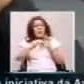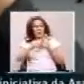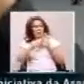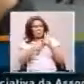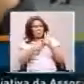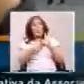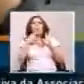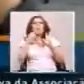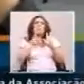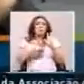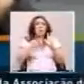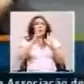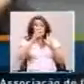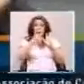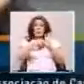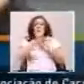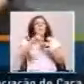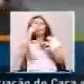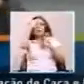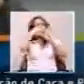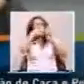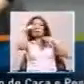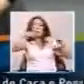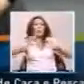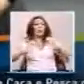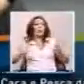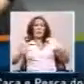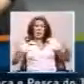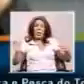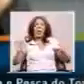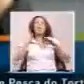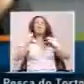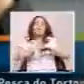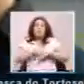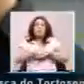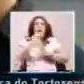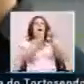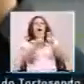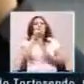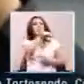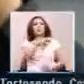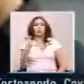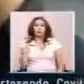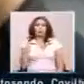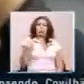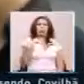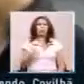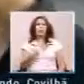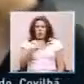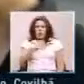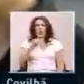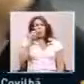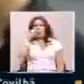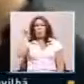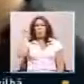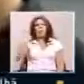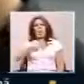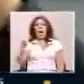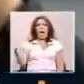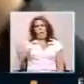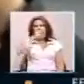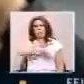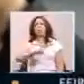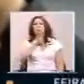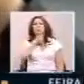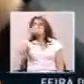atividades de praxe, mas aquilo que aqui está em causa tem que ver com excessos, e tem que ver com excessos de um cidadão perante outro cidadão, e esses tipos de excessos